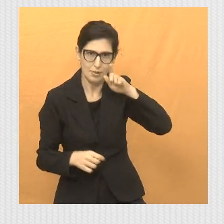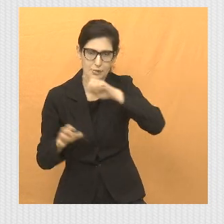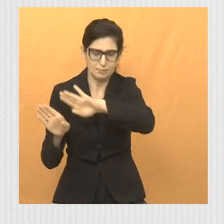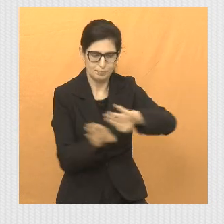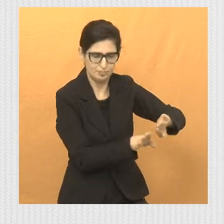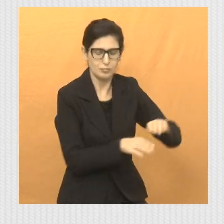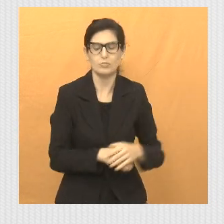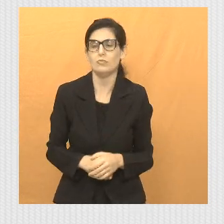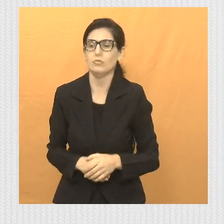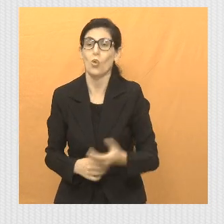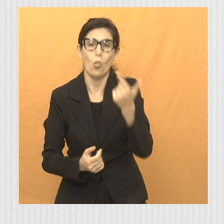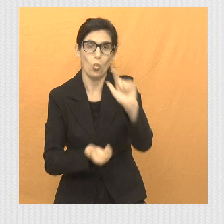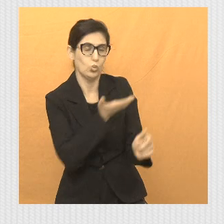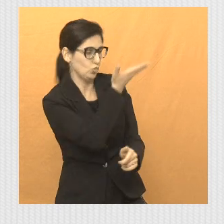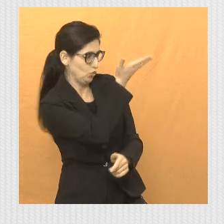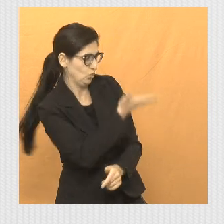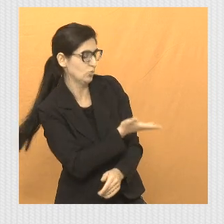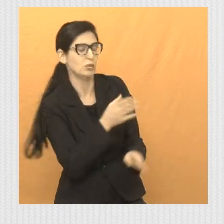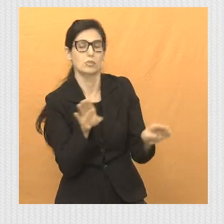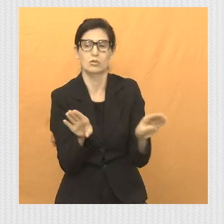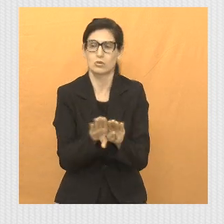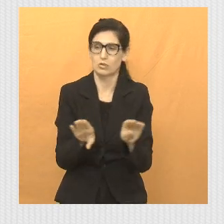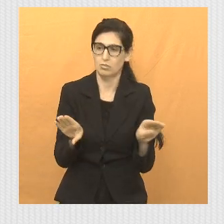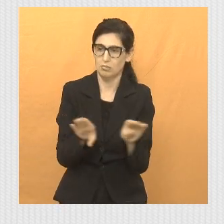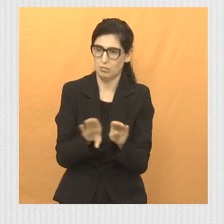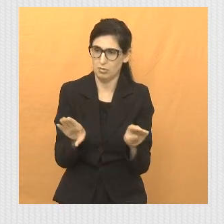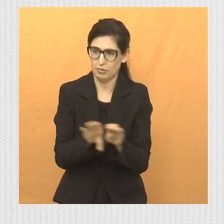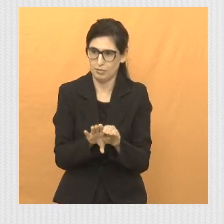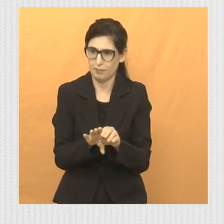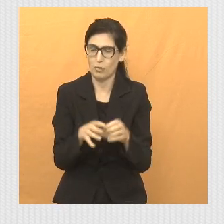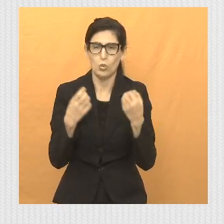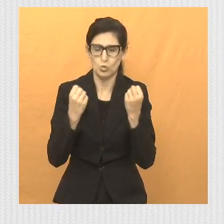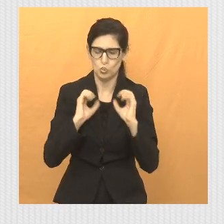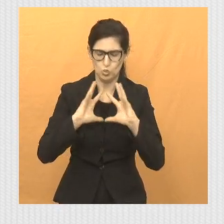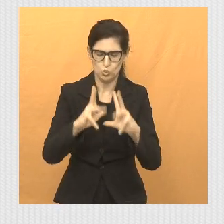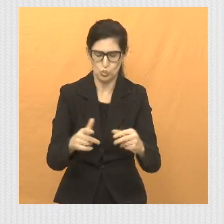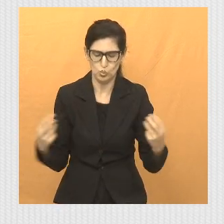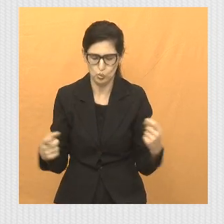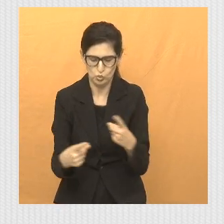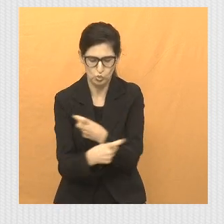vigilância epidemiológica, nós tivemos, no ano de 2019,